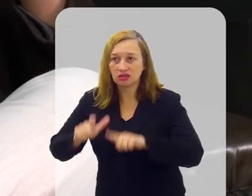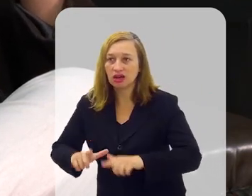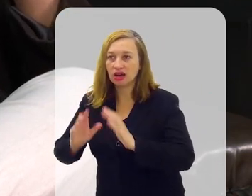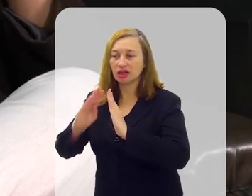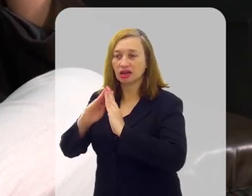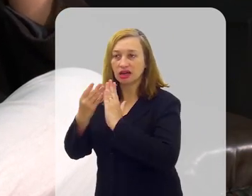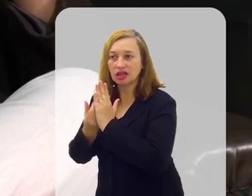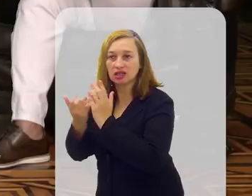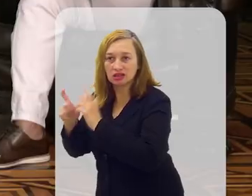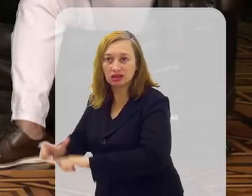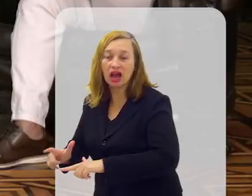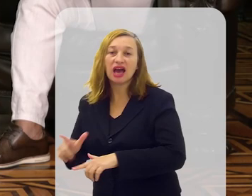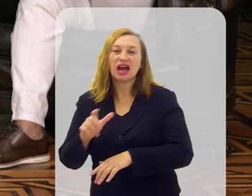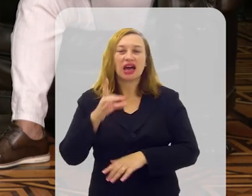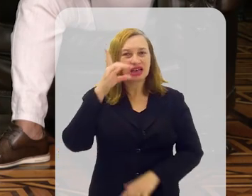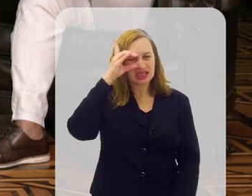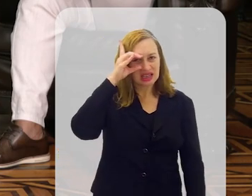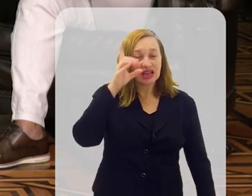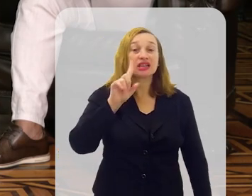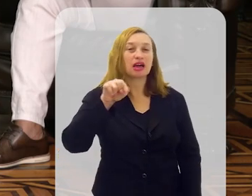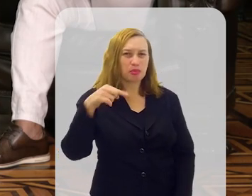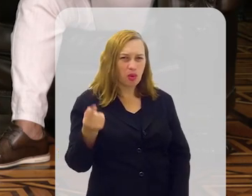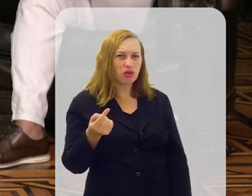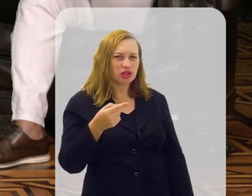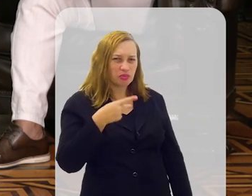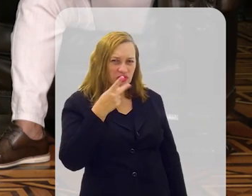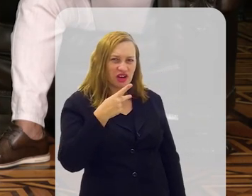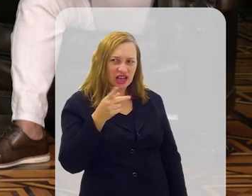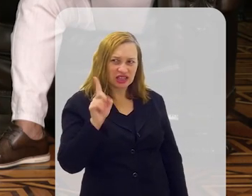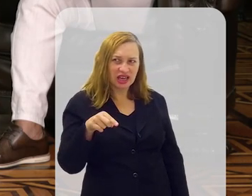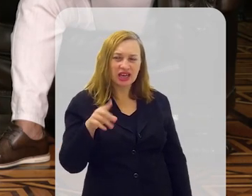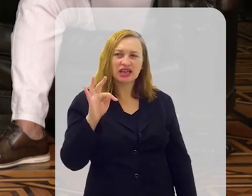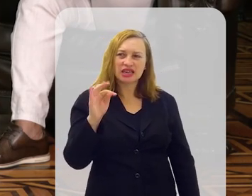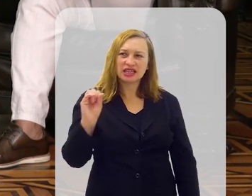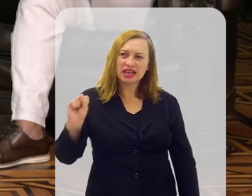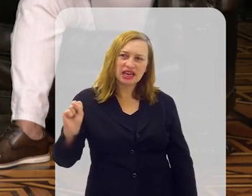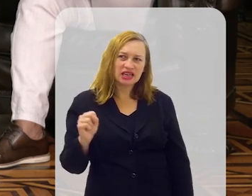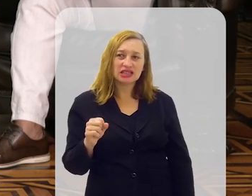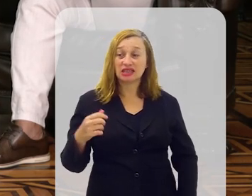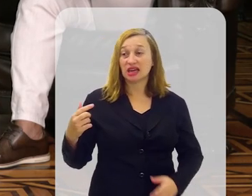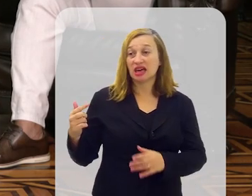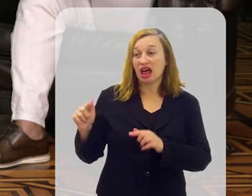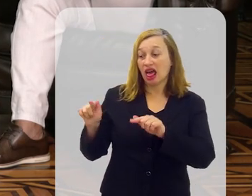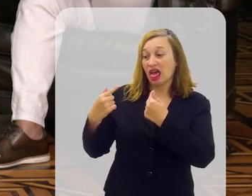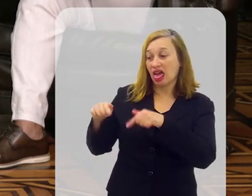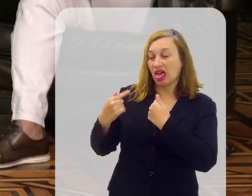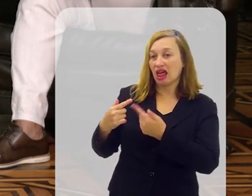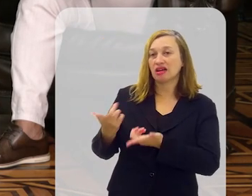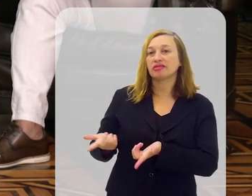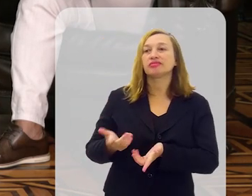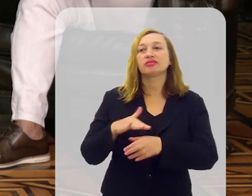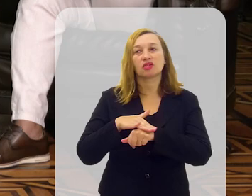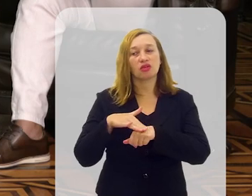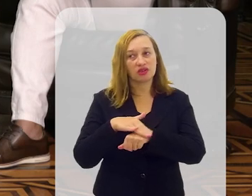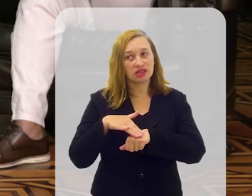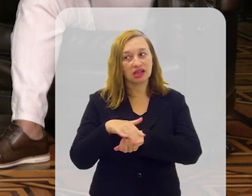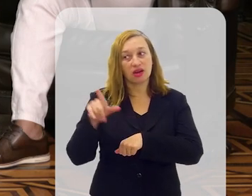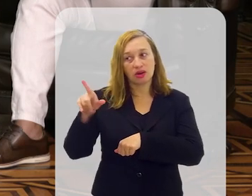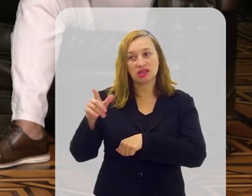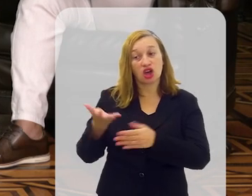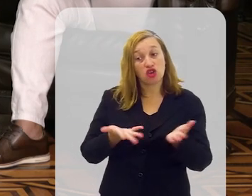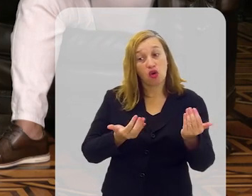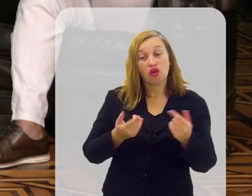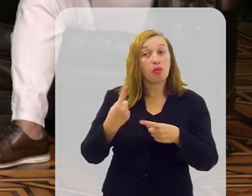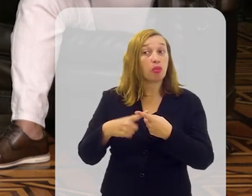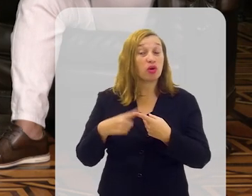Ô, Taizinha, obrigado, tá? É para falar, né? É daqui a pouco. Obrigado. A Taiz, sabe, ela briga comigo, bispo. Mas tem que conversar com